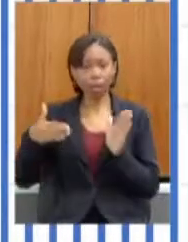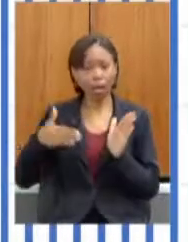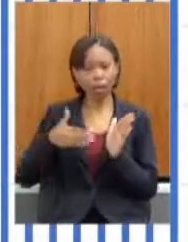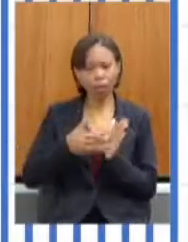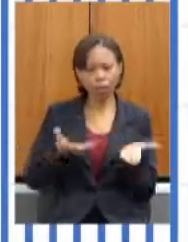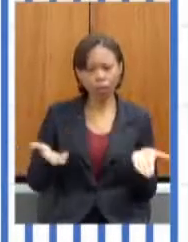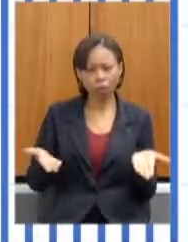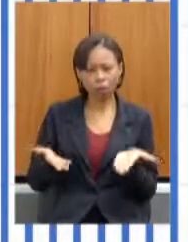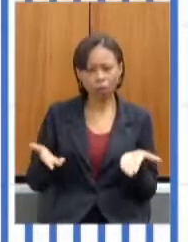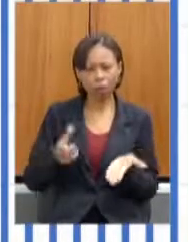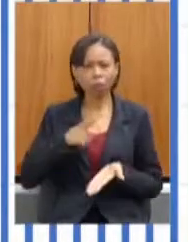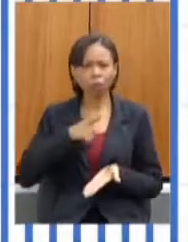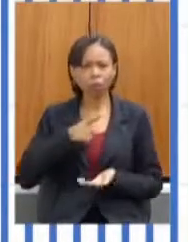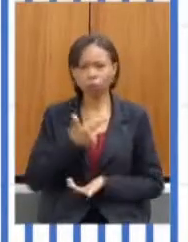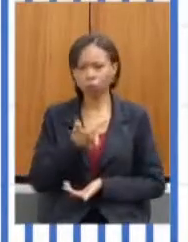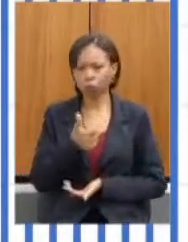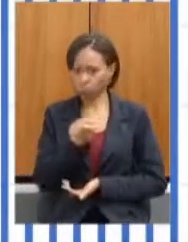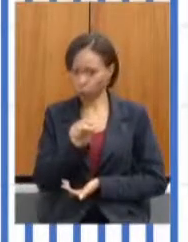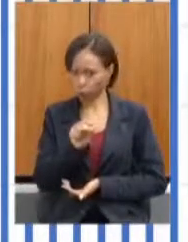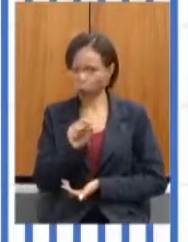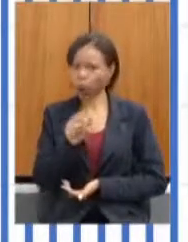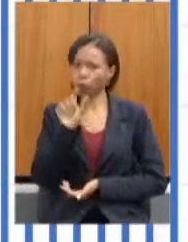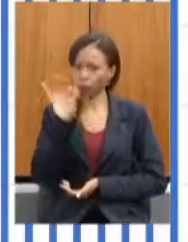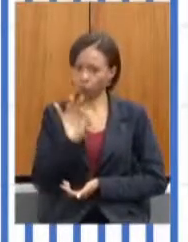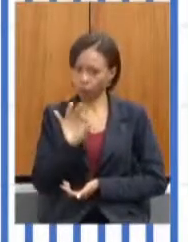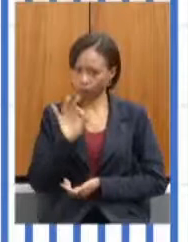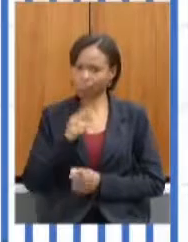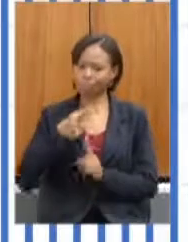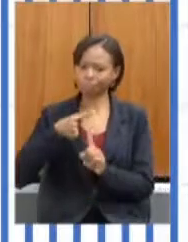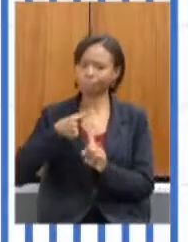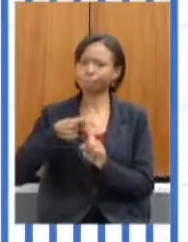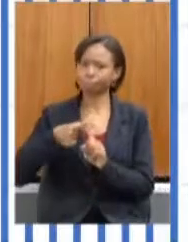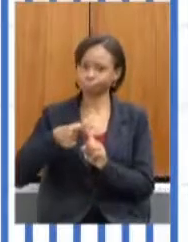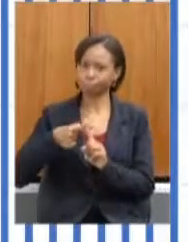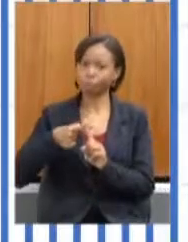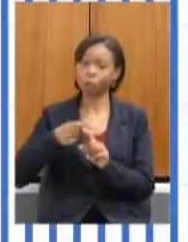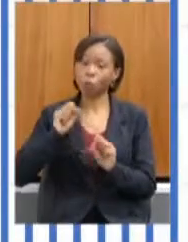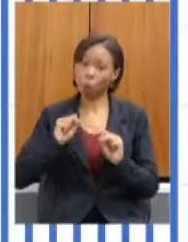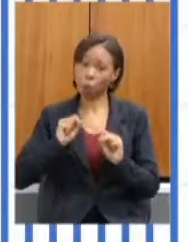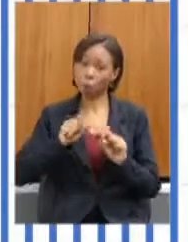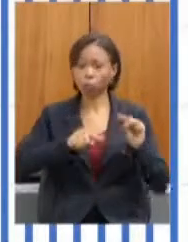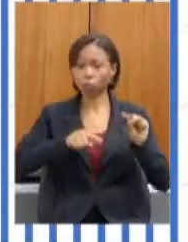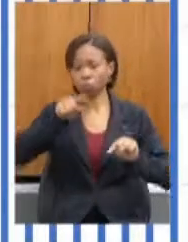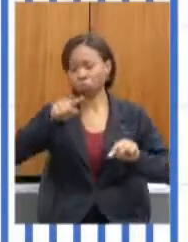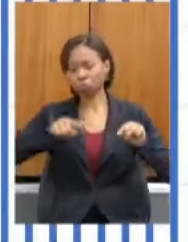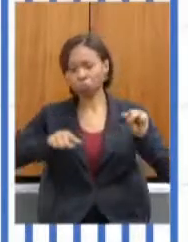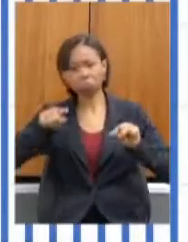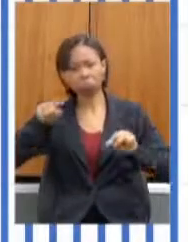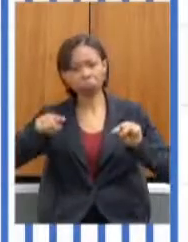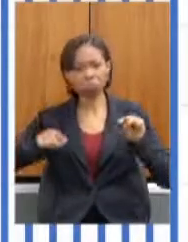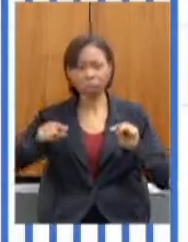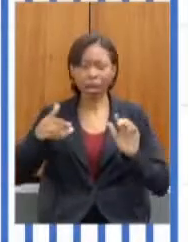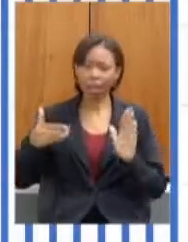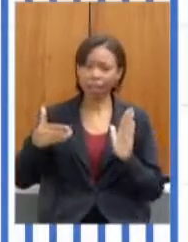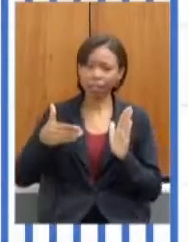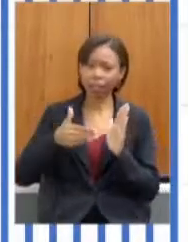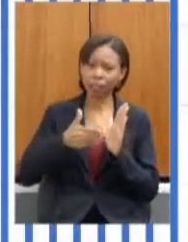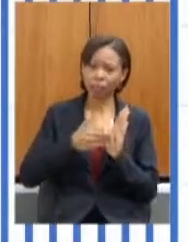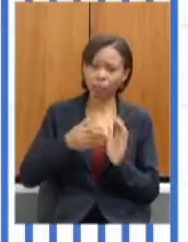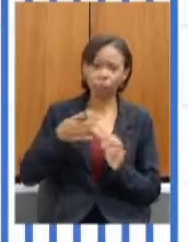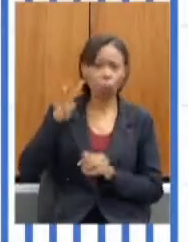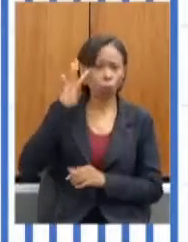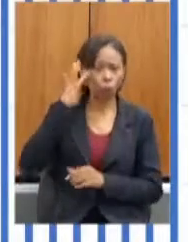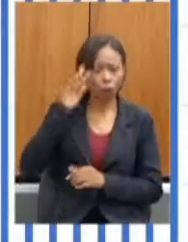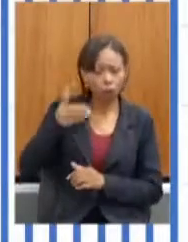o momento com 28 por cento positividade isso pode flutuar um pouco até a consolidação na